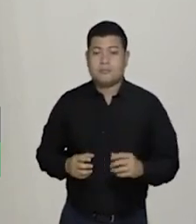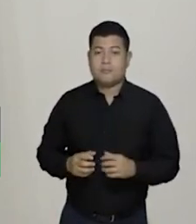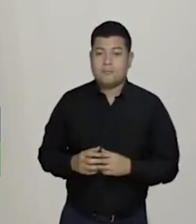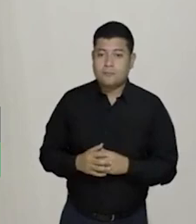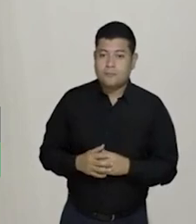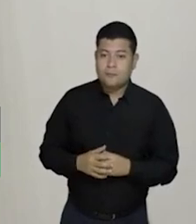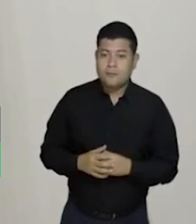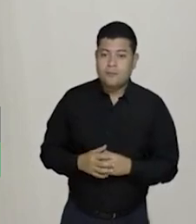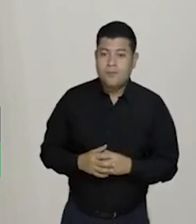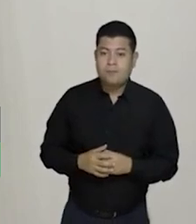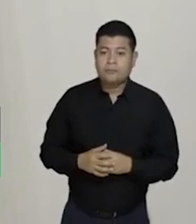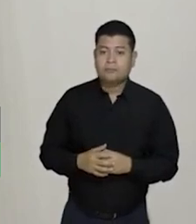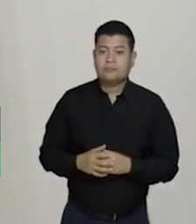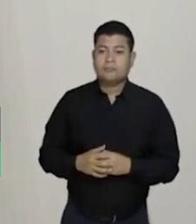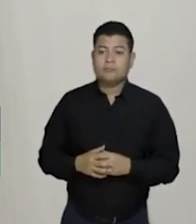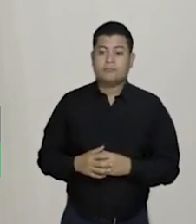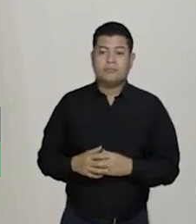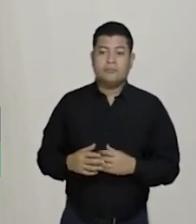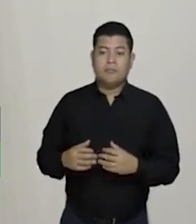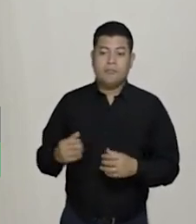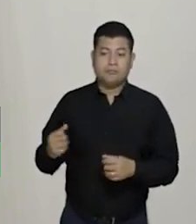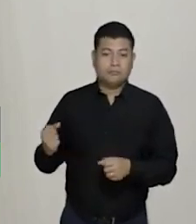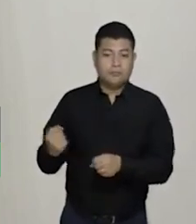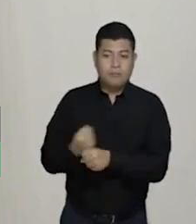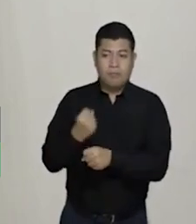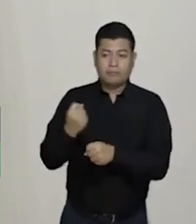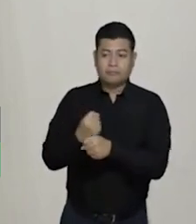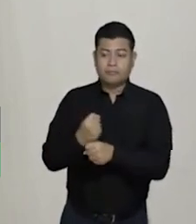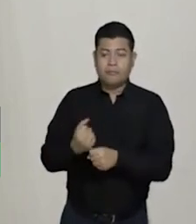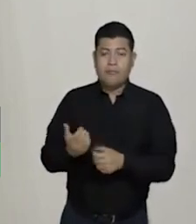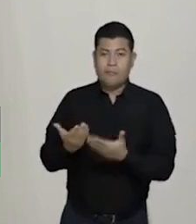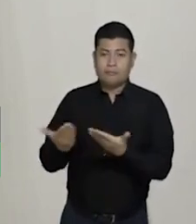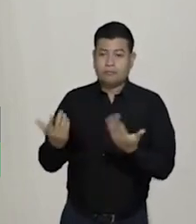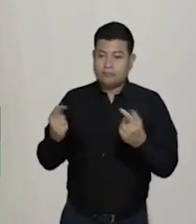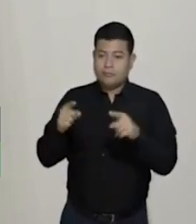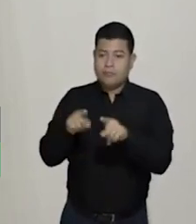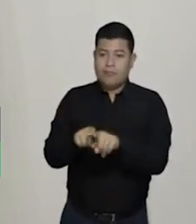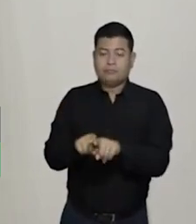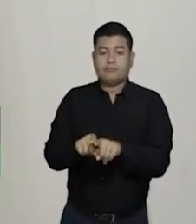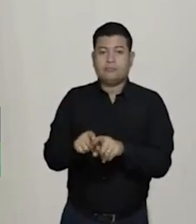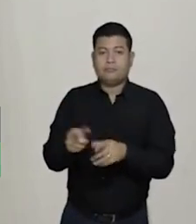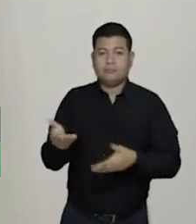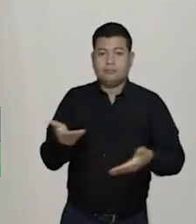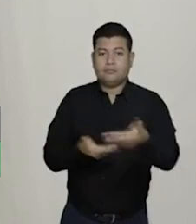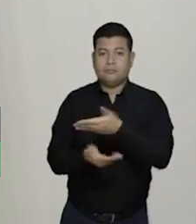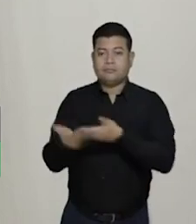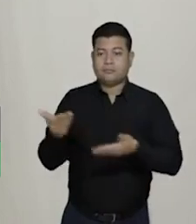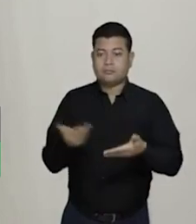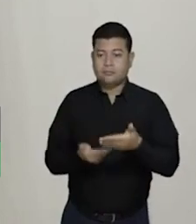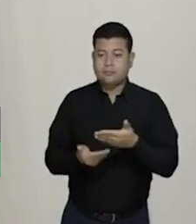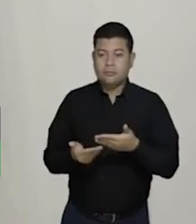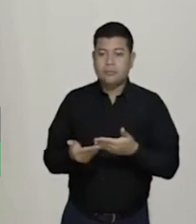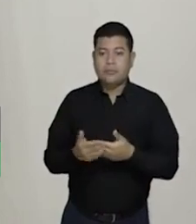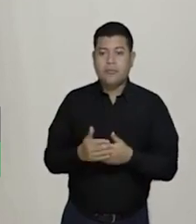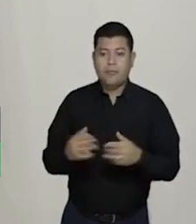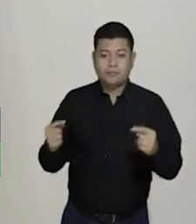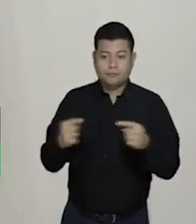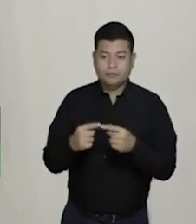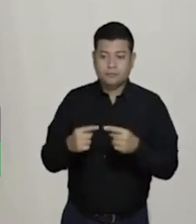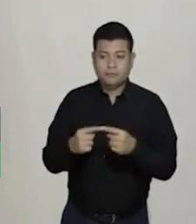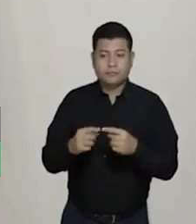Vieira carminatti no sentido da construção daquela convergência que pudesse ser a mais inclusiva para esse programa